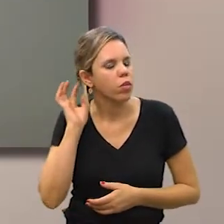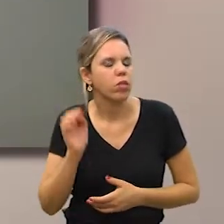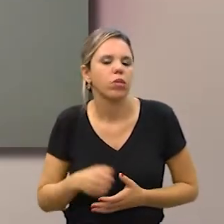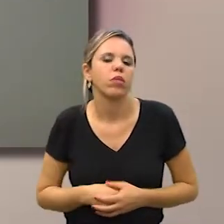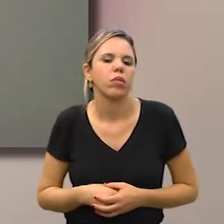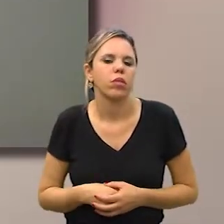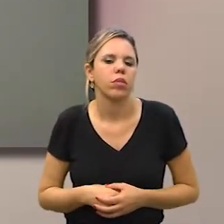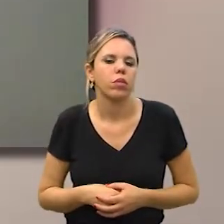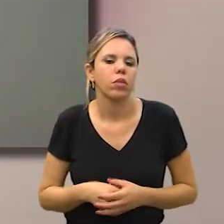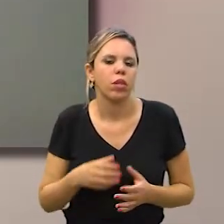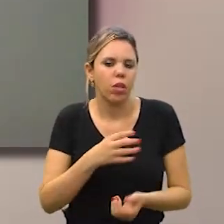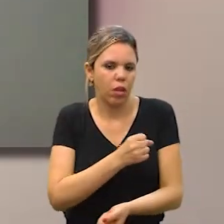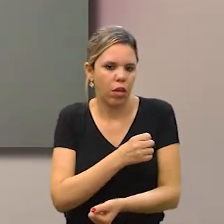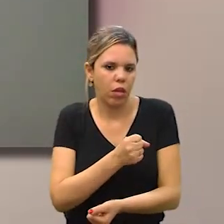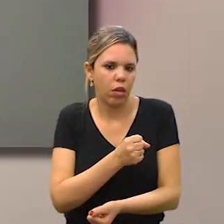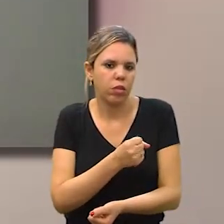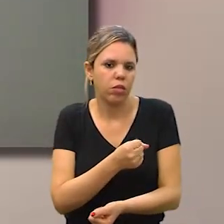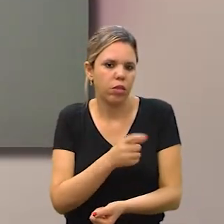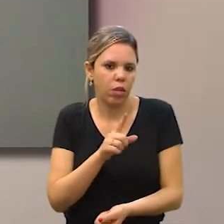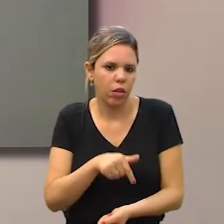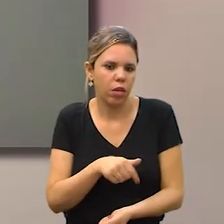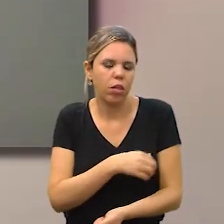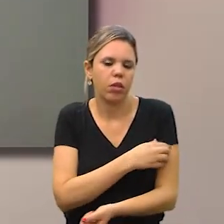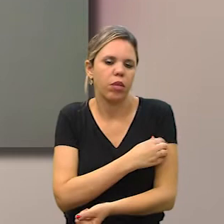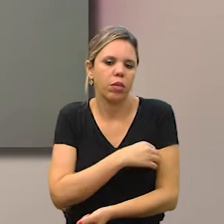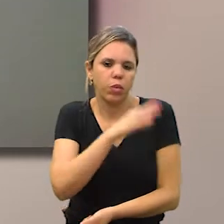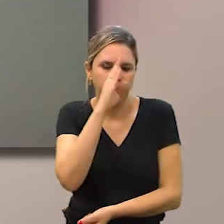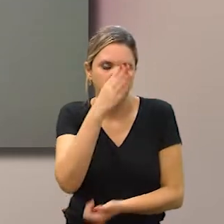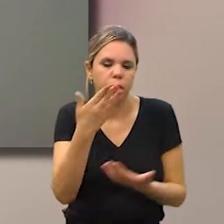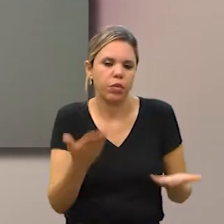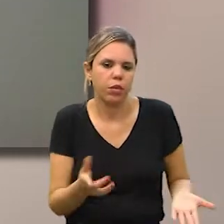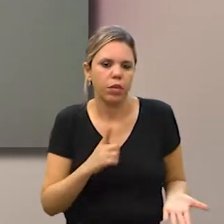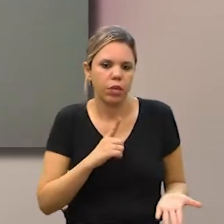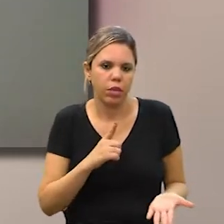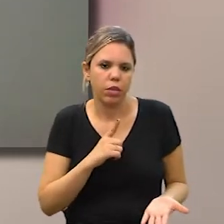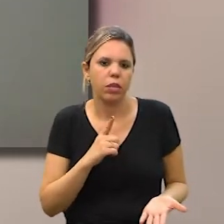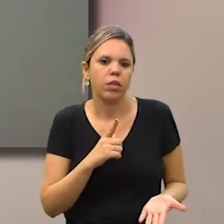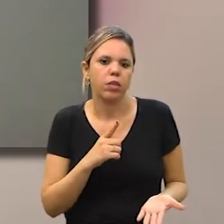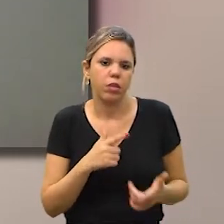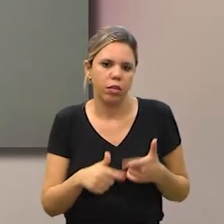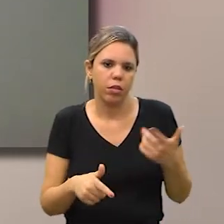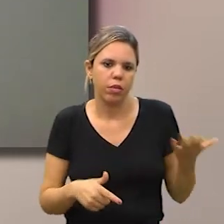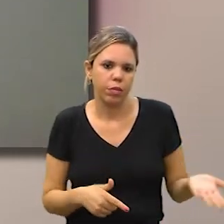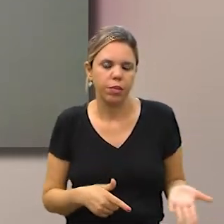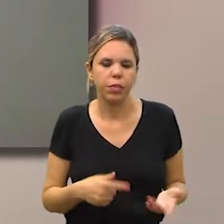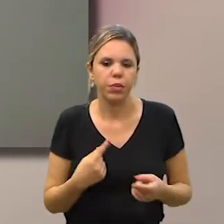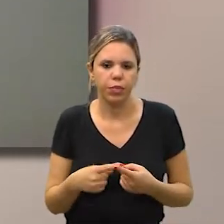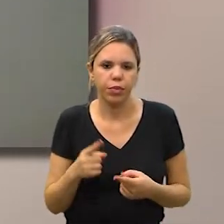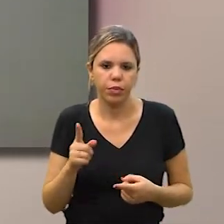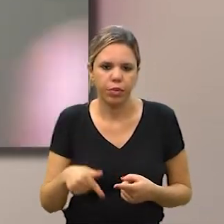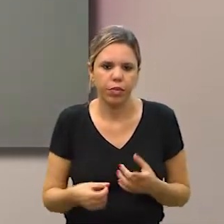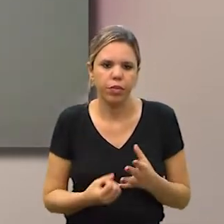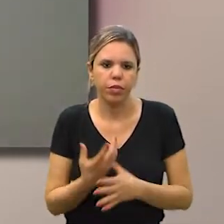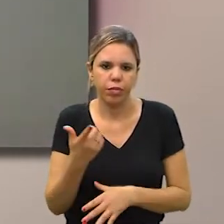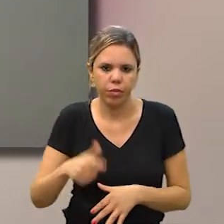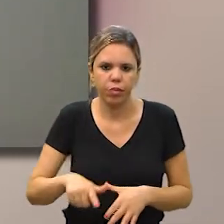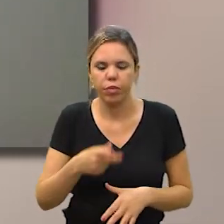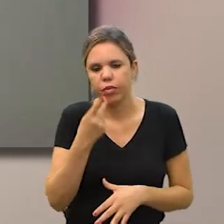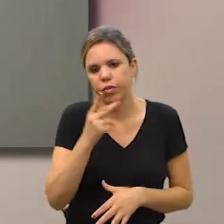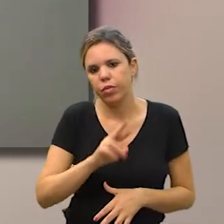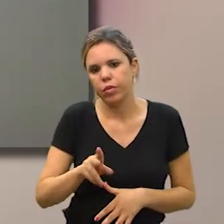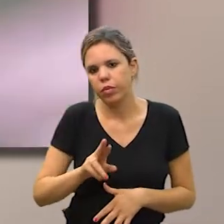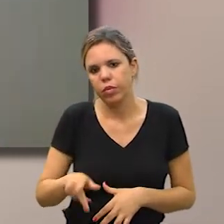a medição da pressão é o principal tem algumas situações porque isso tem que ser